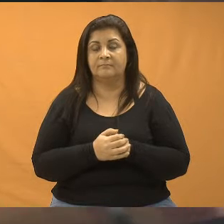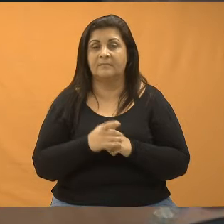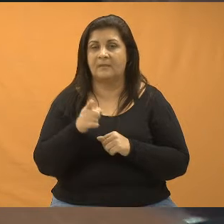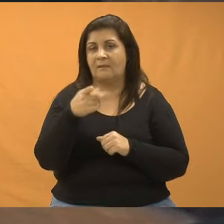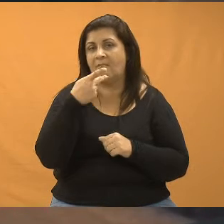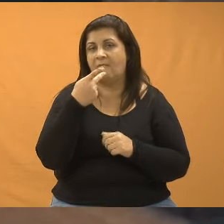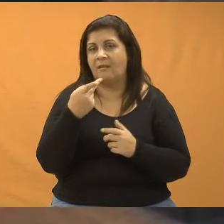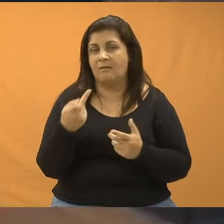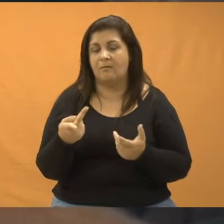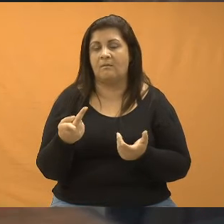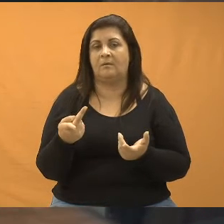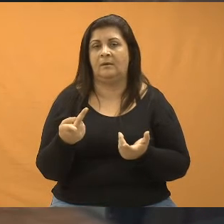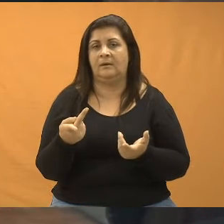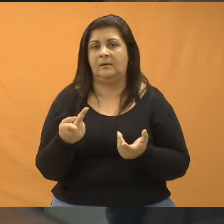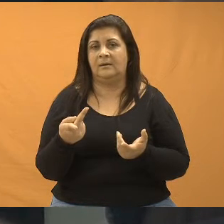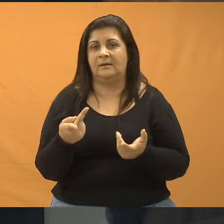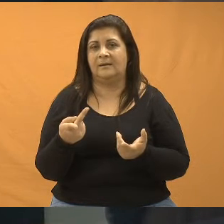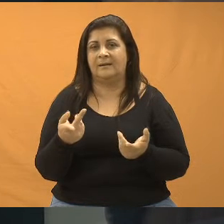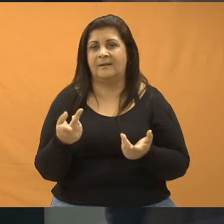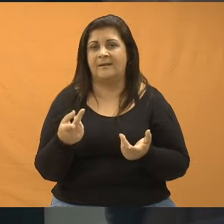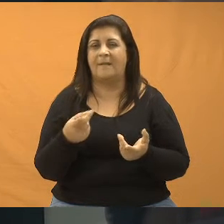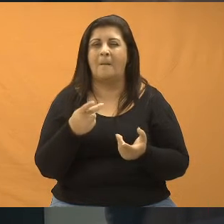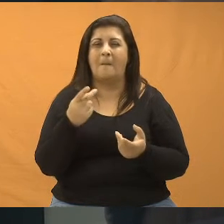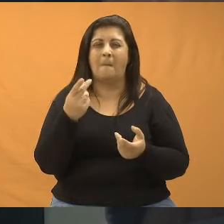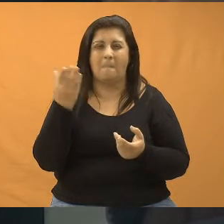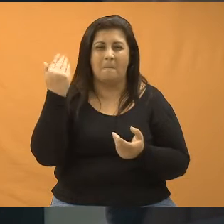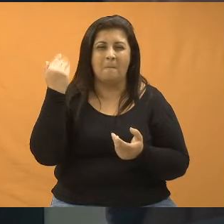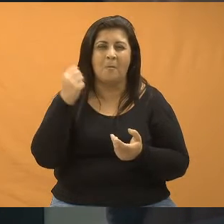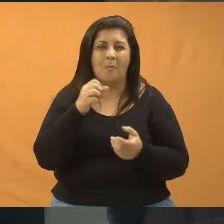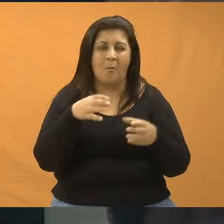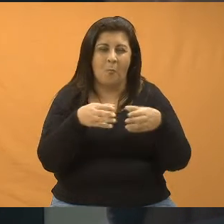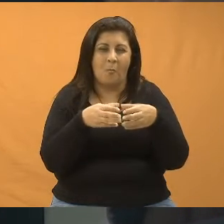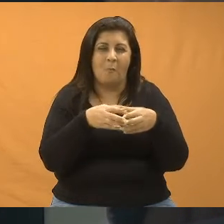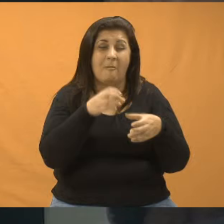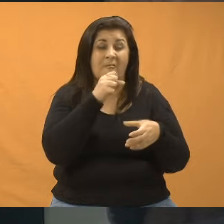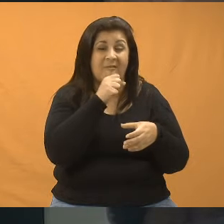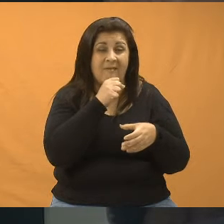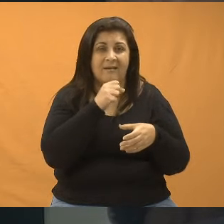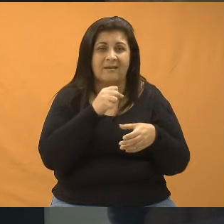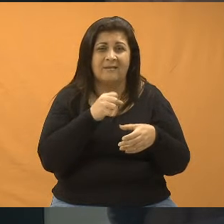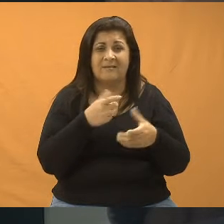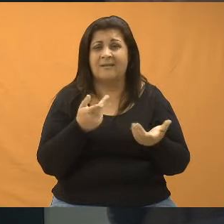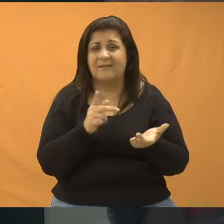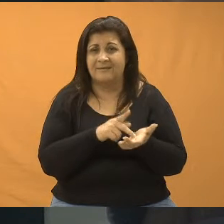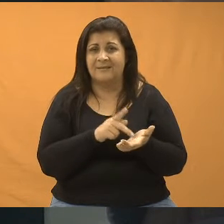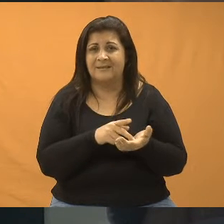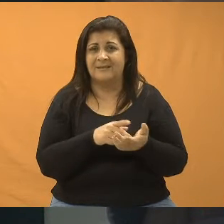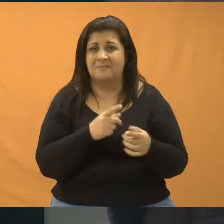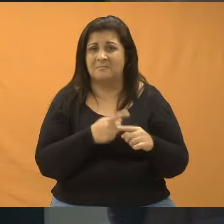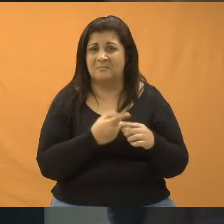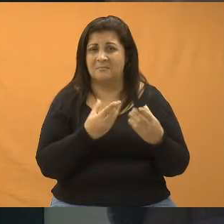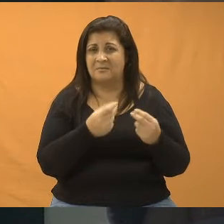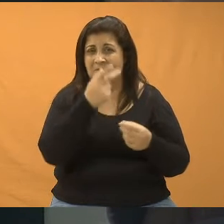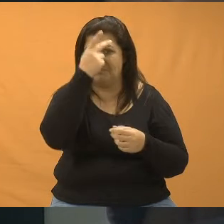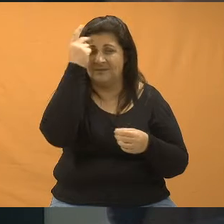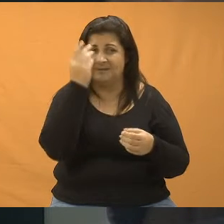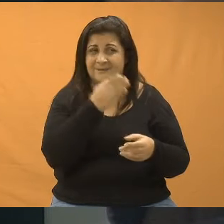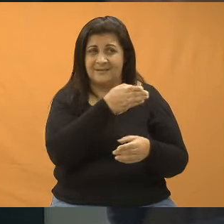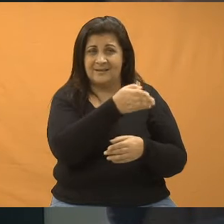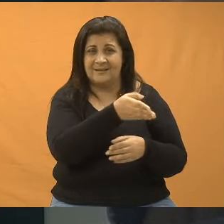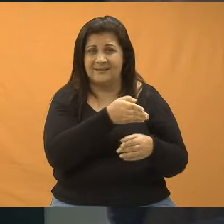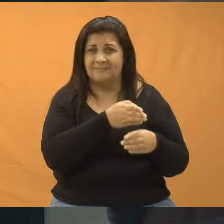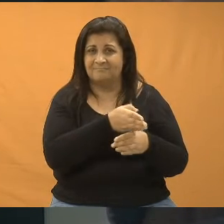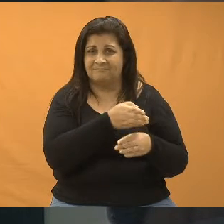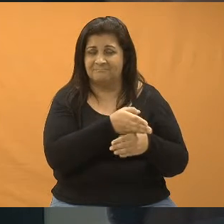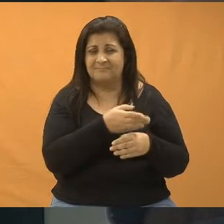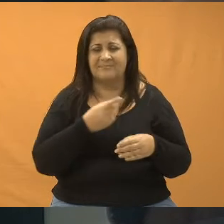comentou que é meio velha guarda a Irmandade, mas é mesmo, porque tem muitas pessoas que estão ali há quantos